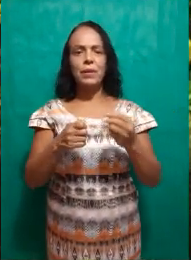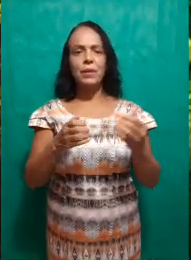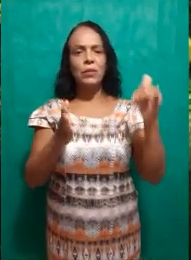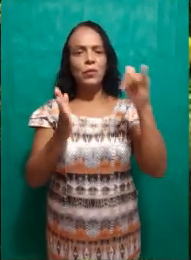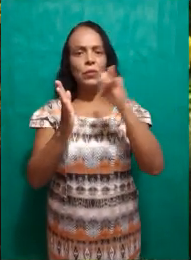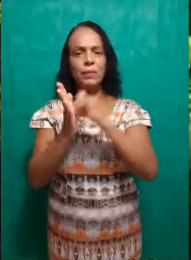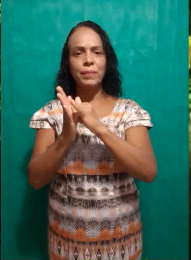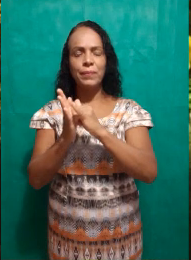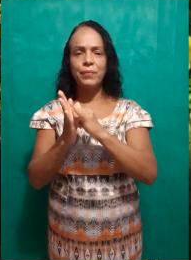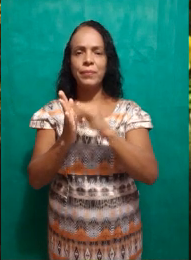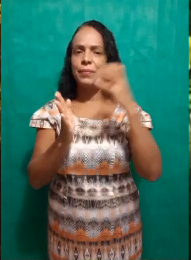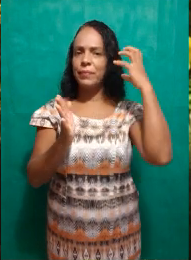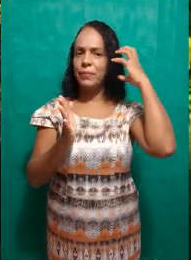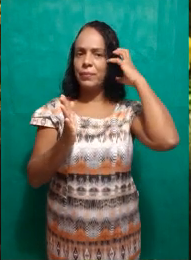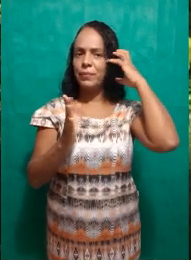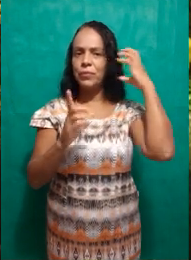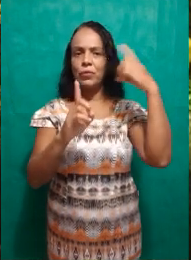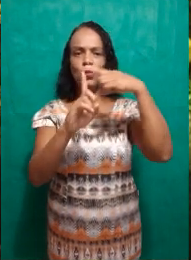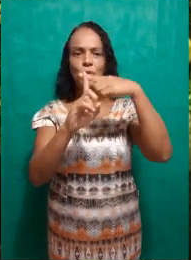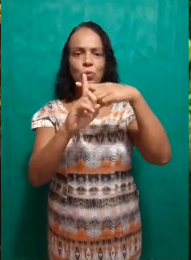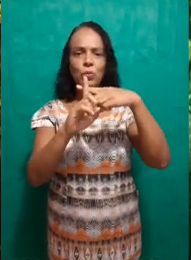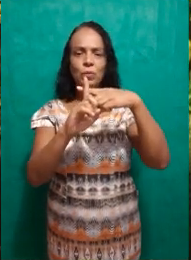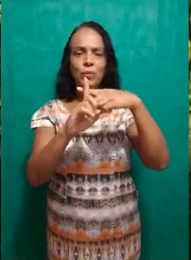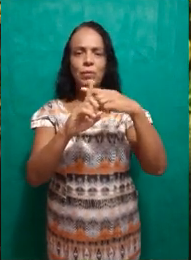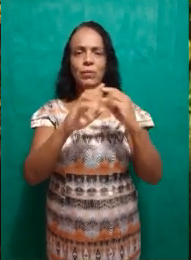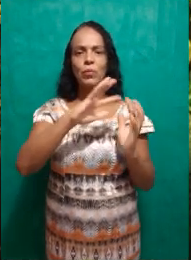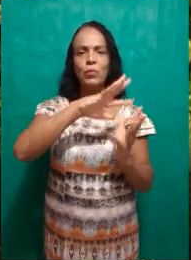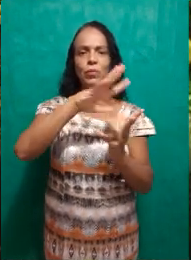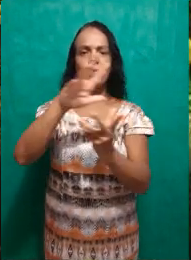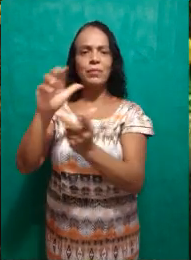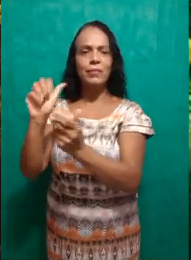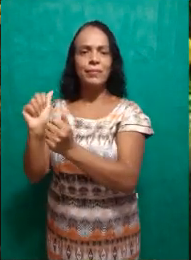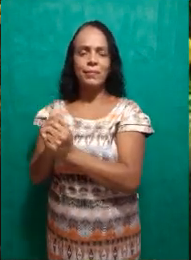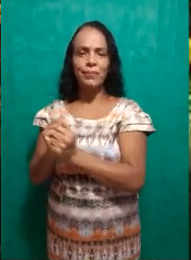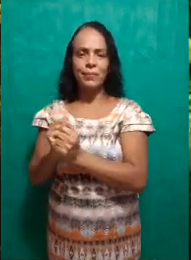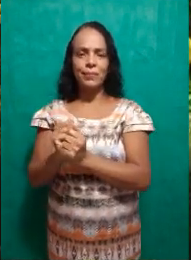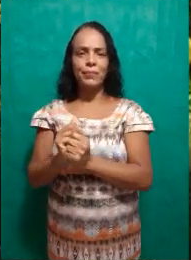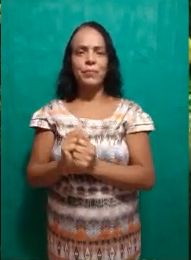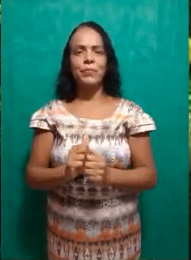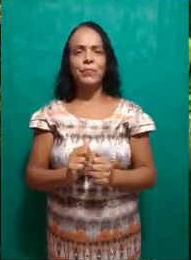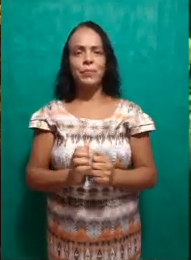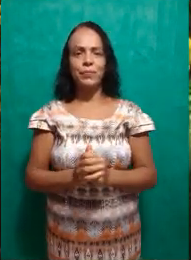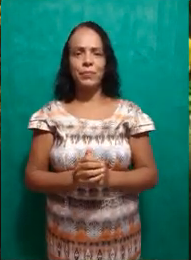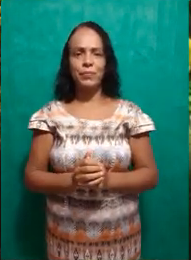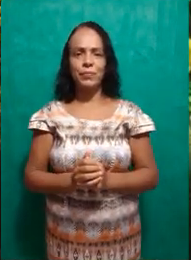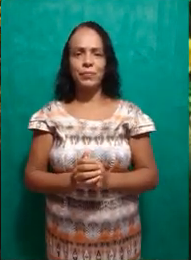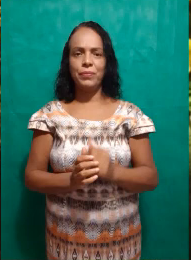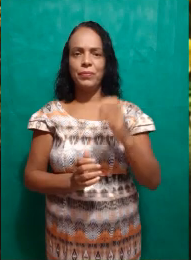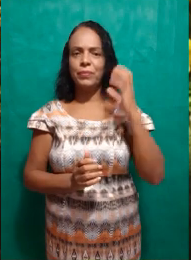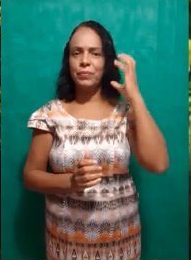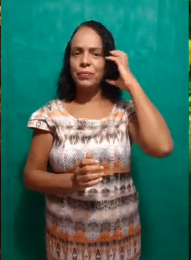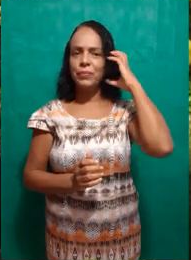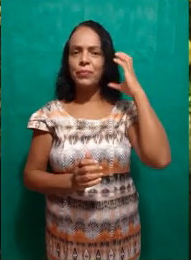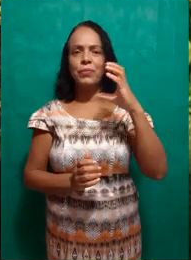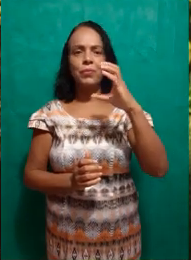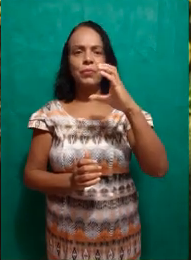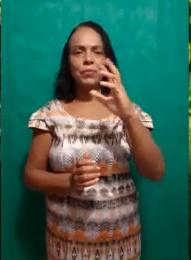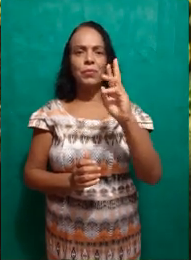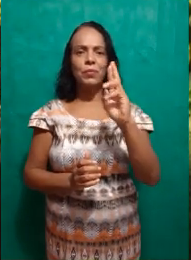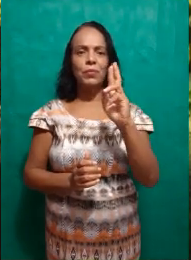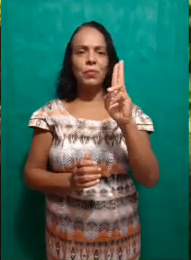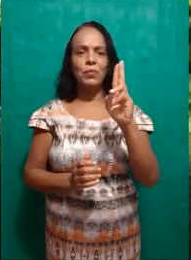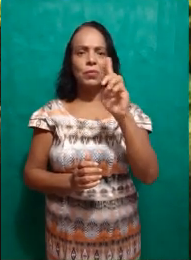Rádio Cruzeiro Universal. Porém, no episódio anterior, nós falamos